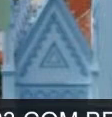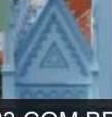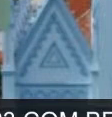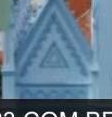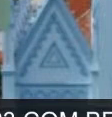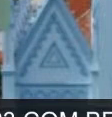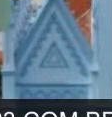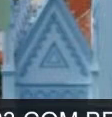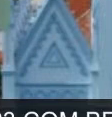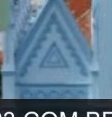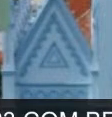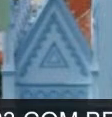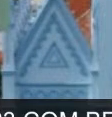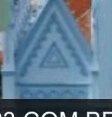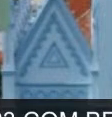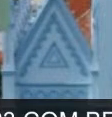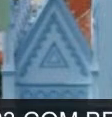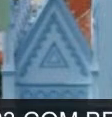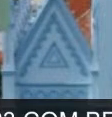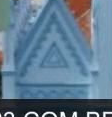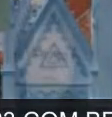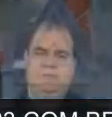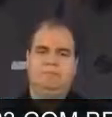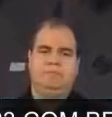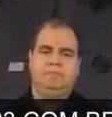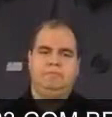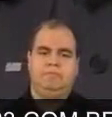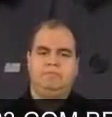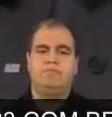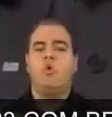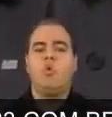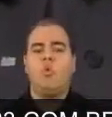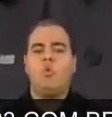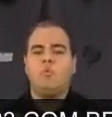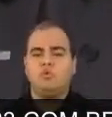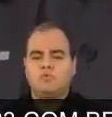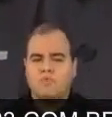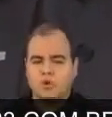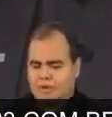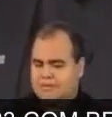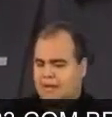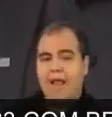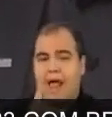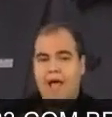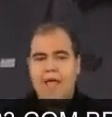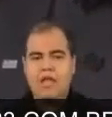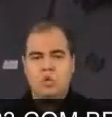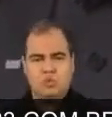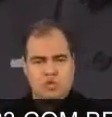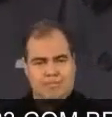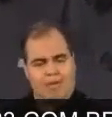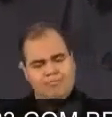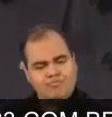início dos estudos para a privatização da Sabesp. Como a gente pode acelerar a despoluição do Rio Tietê e Pinheiros